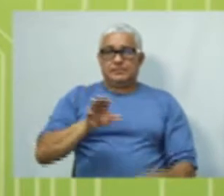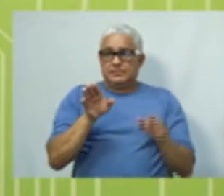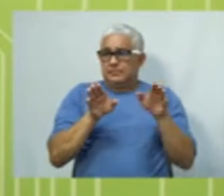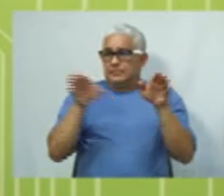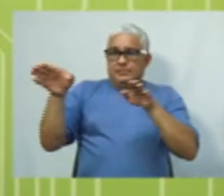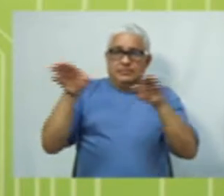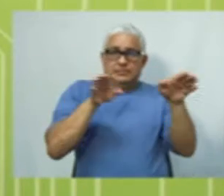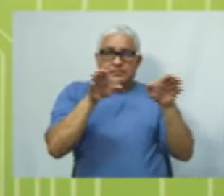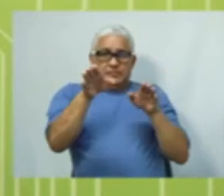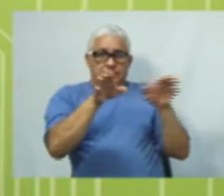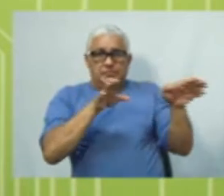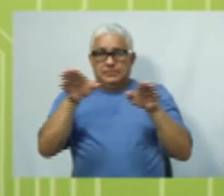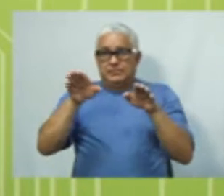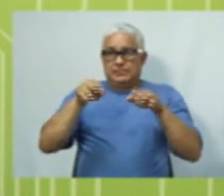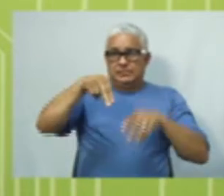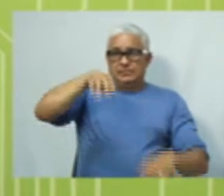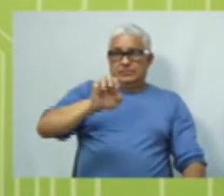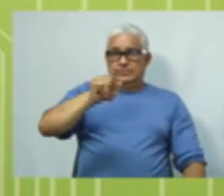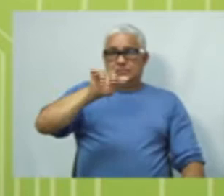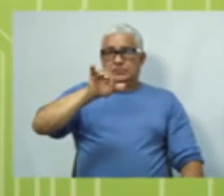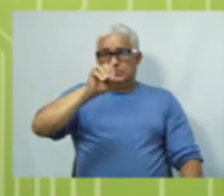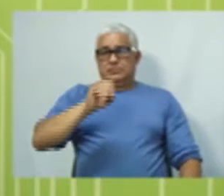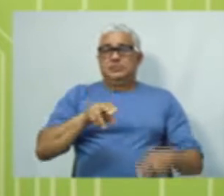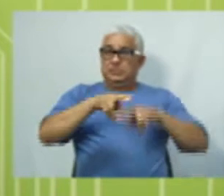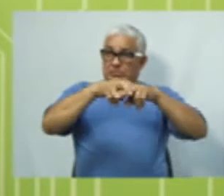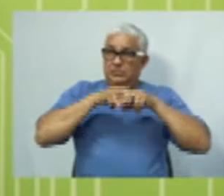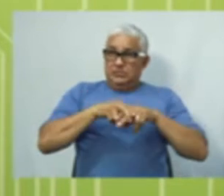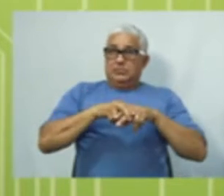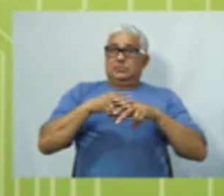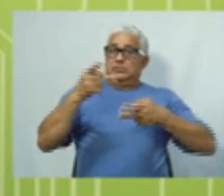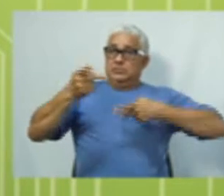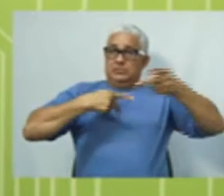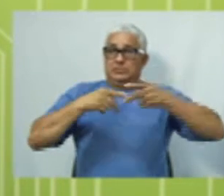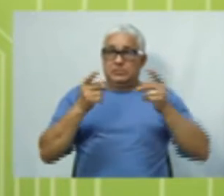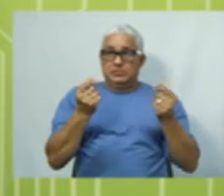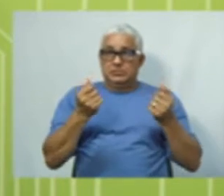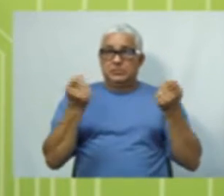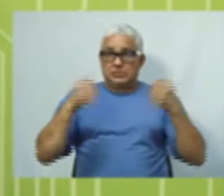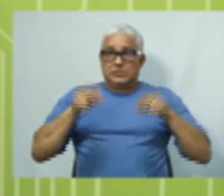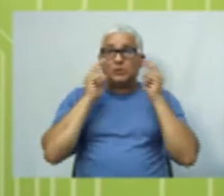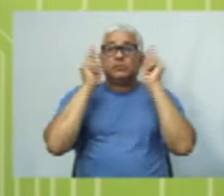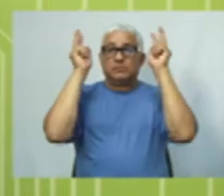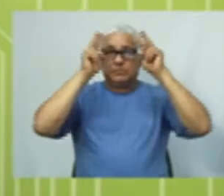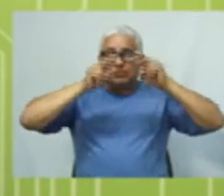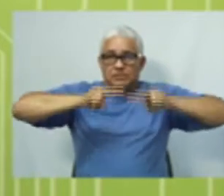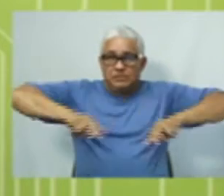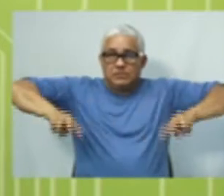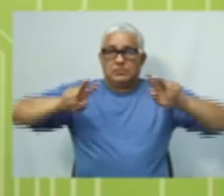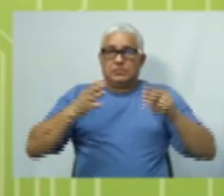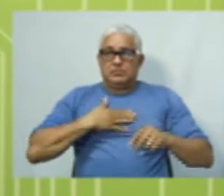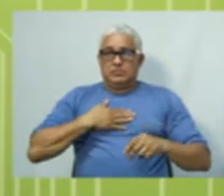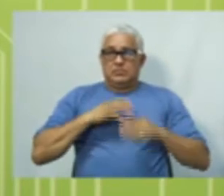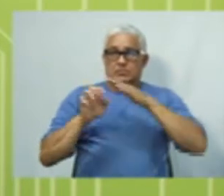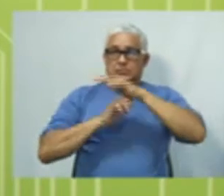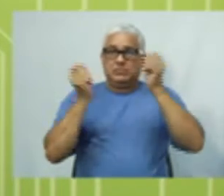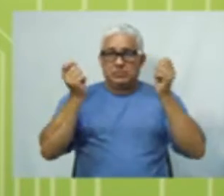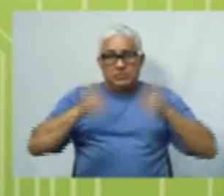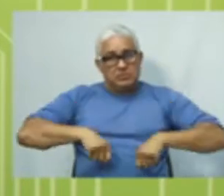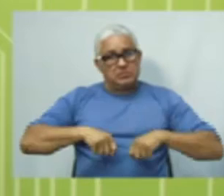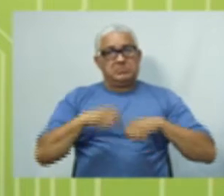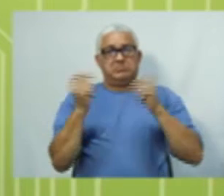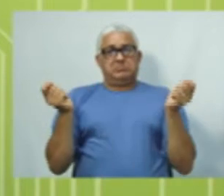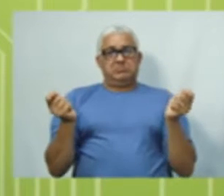do negócio. É por meio desse planejamento financeiro que eu consigo enxergar se a minha empresa tem